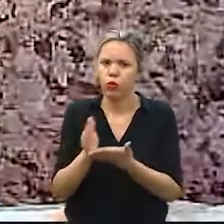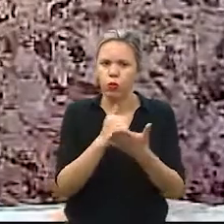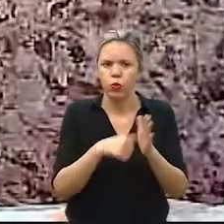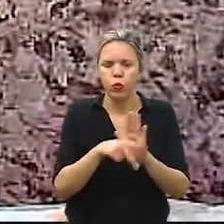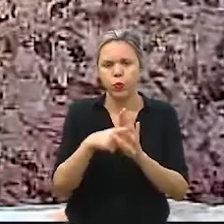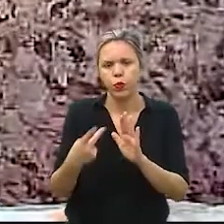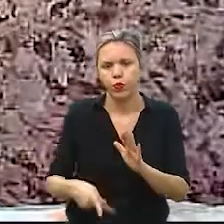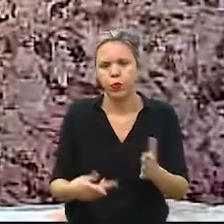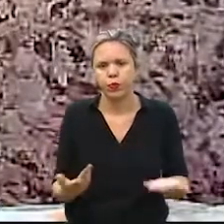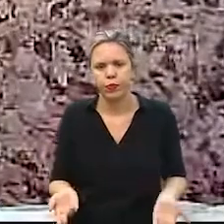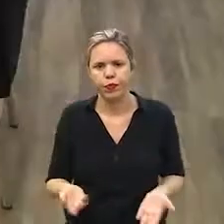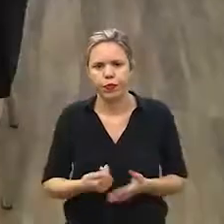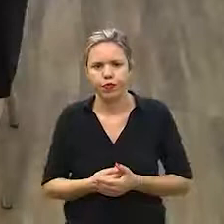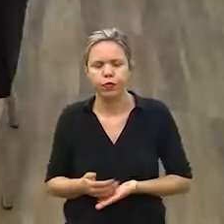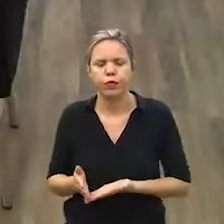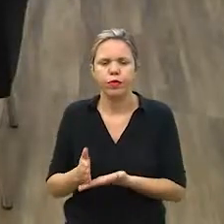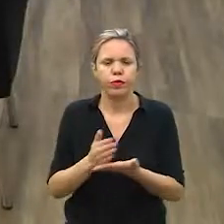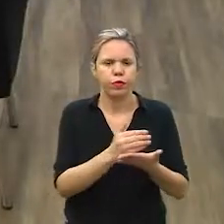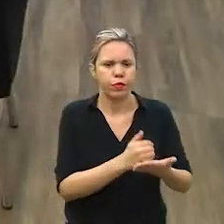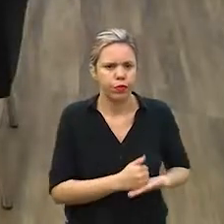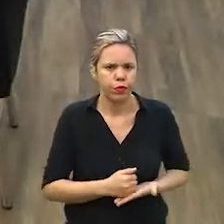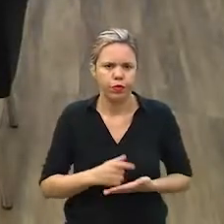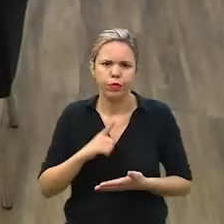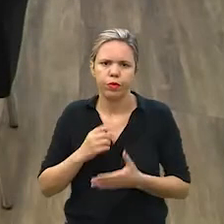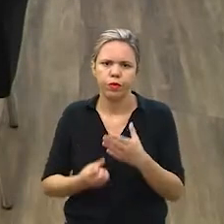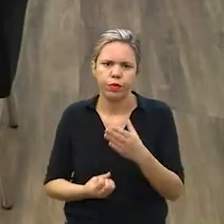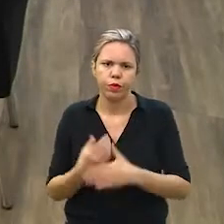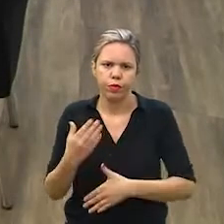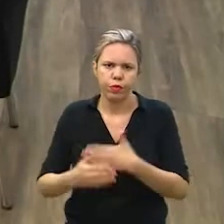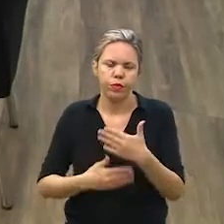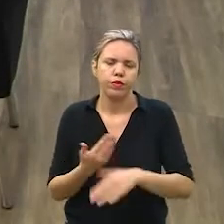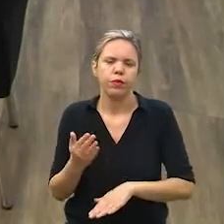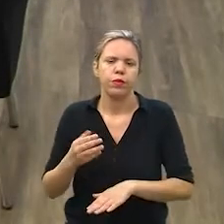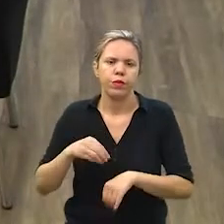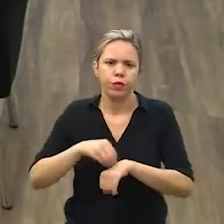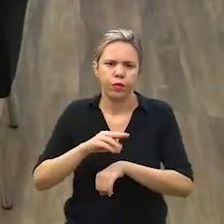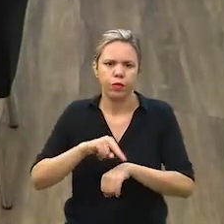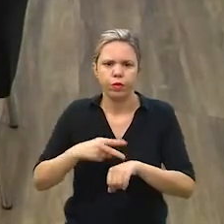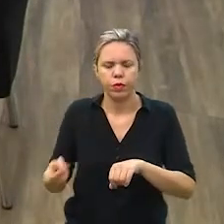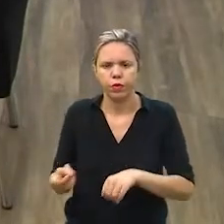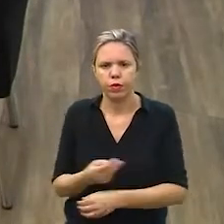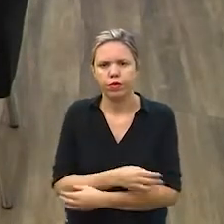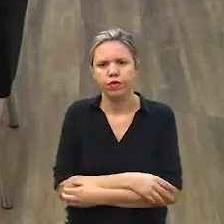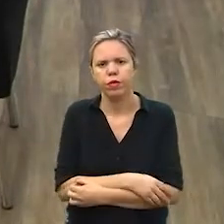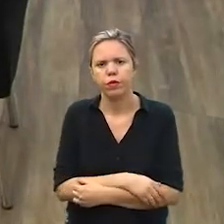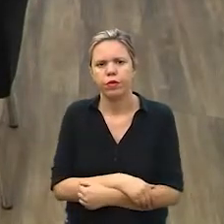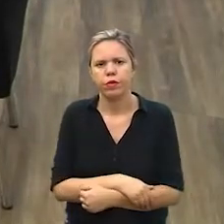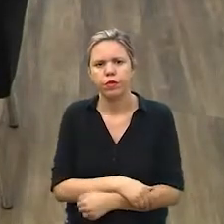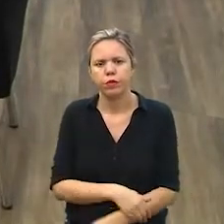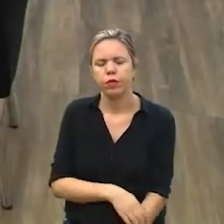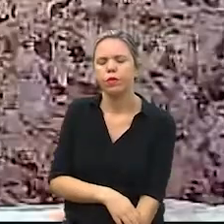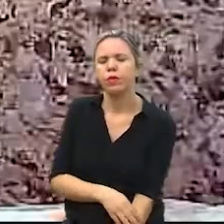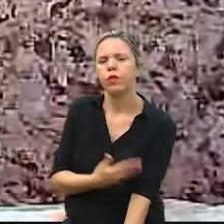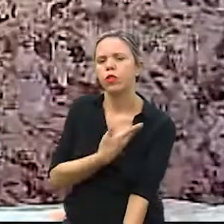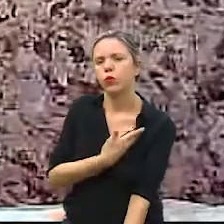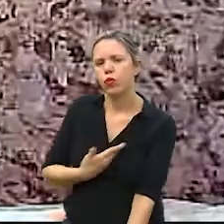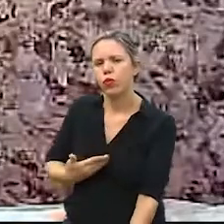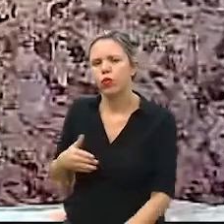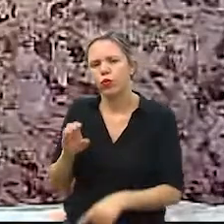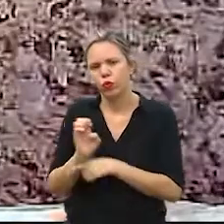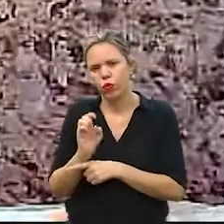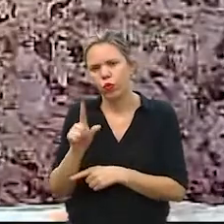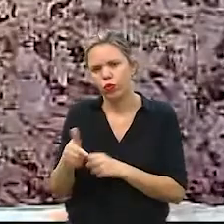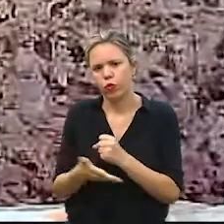própria. A arrecadação que veio por transferência, ela vem tanto do governo do estado, que